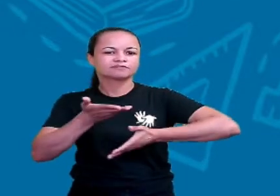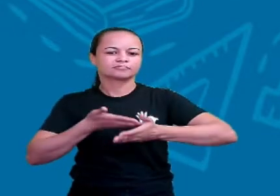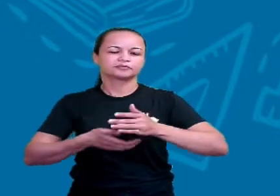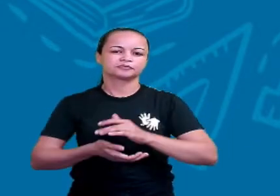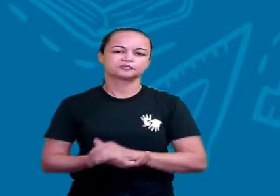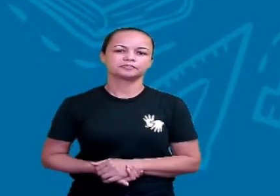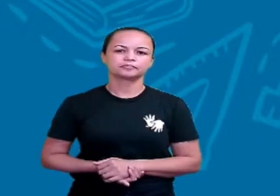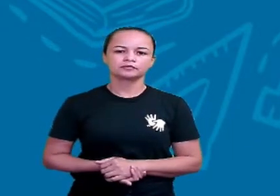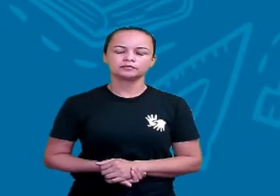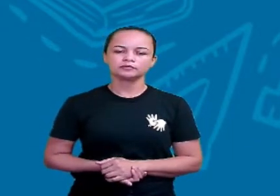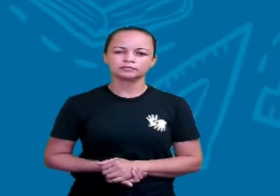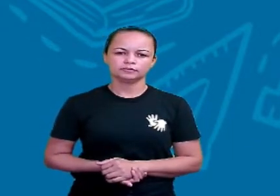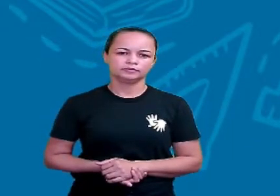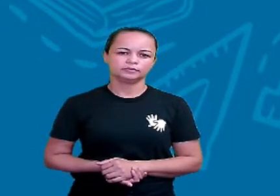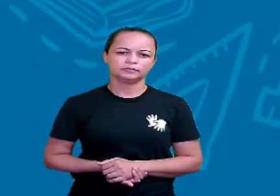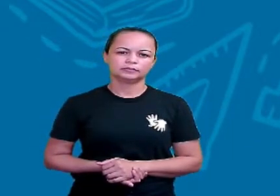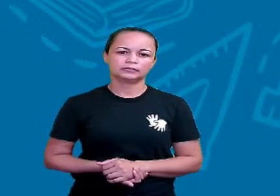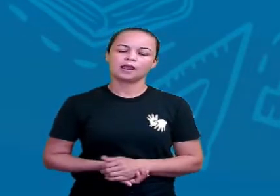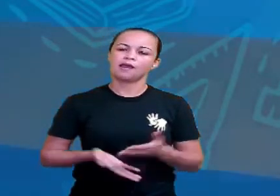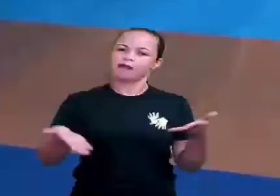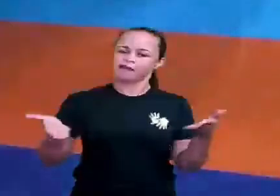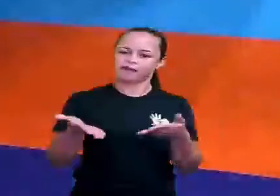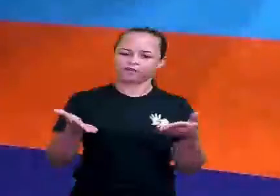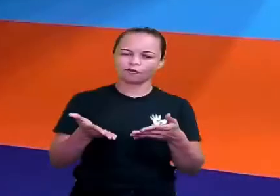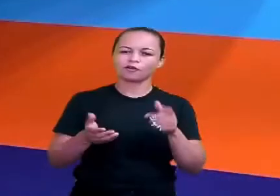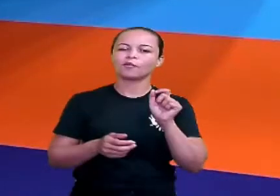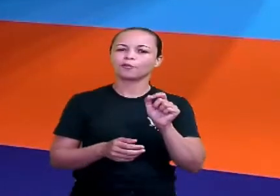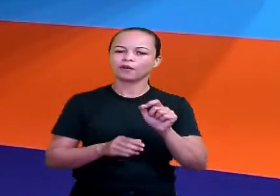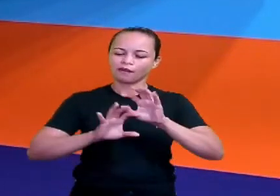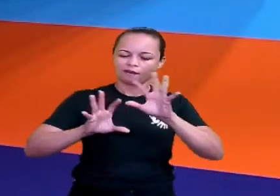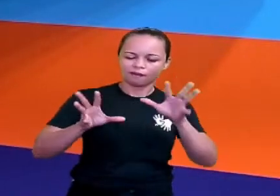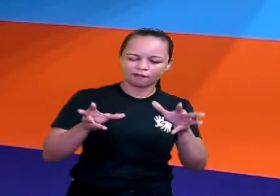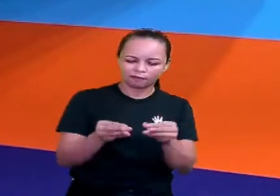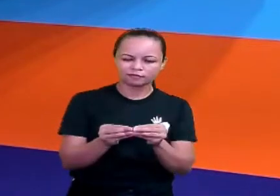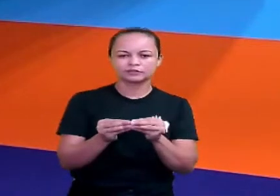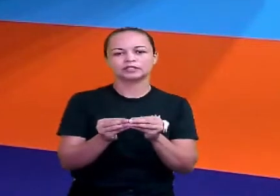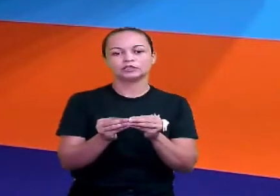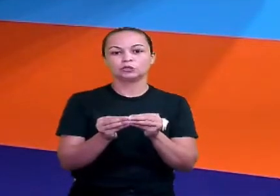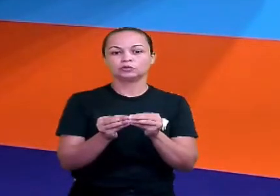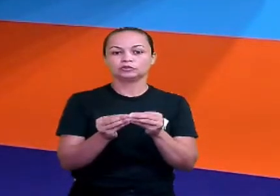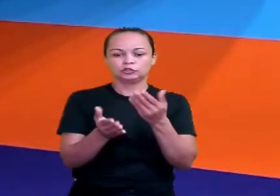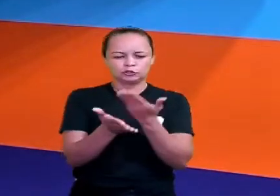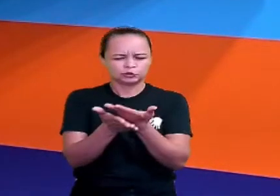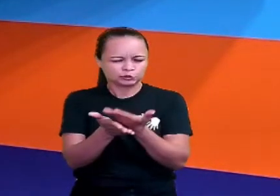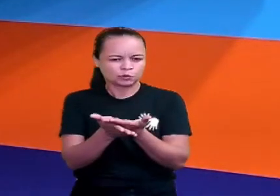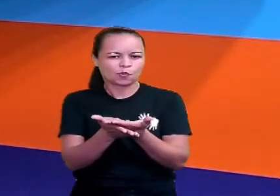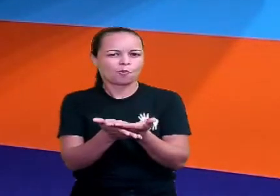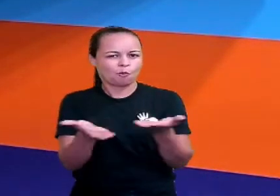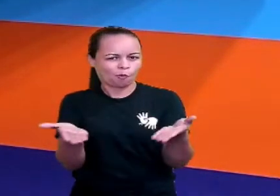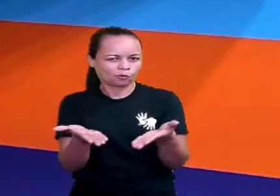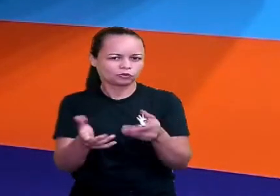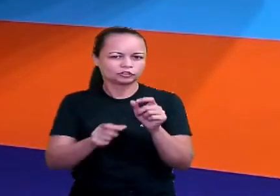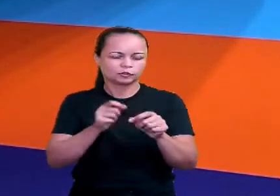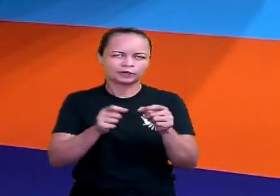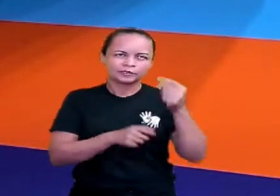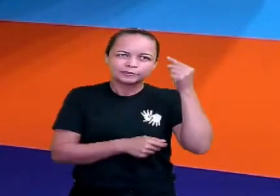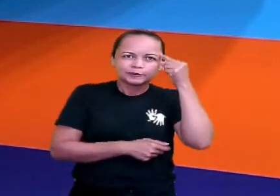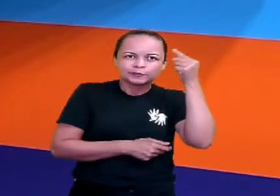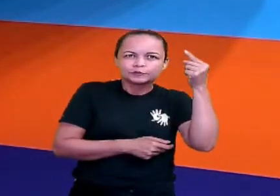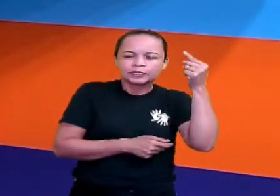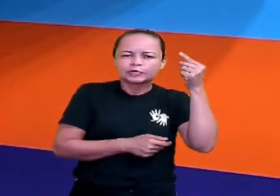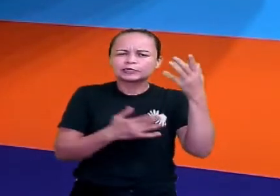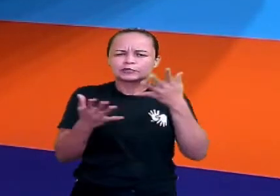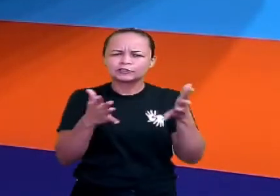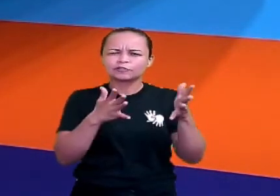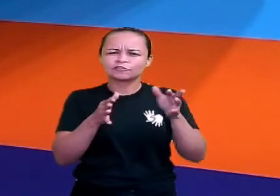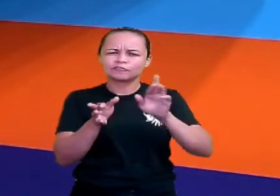Agora a gente vai dar uma revisada por tudo que a gente viu na aula de hoje, para a gente colocar as ideias no lugar, porque foi muita informação